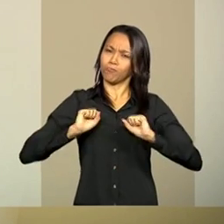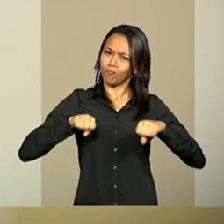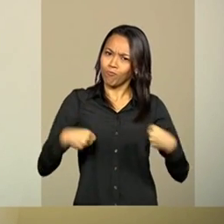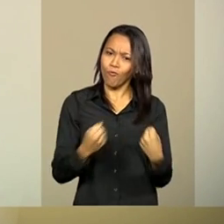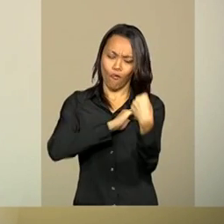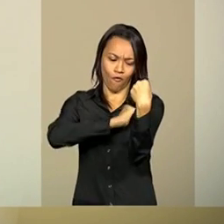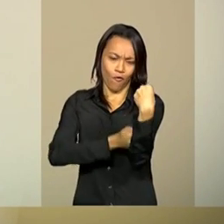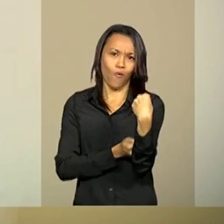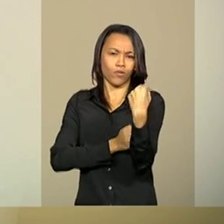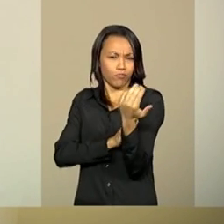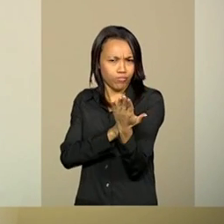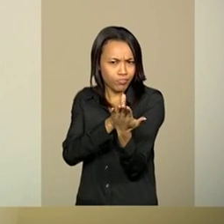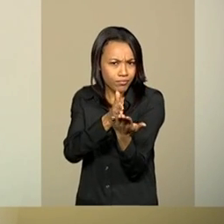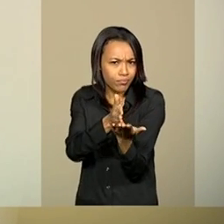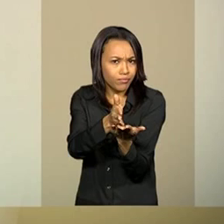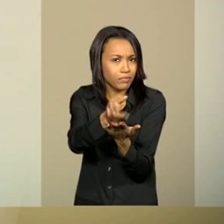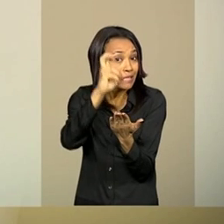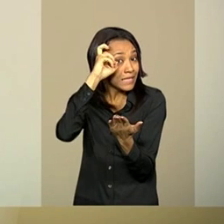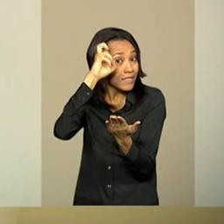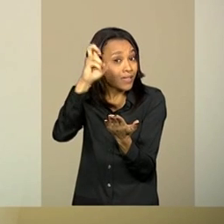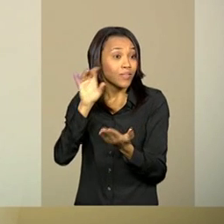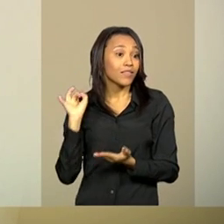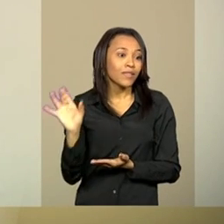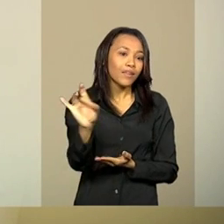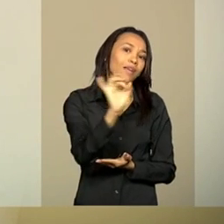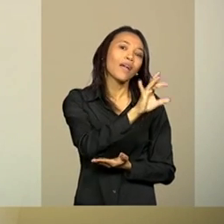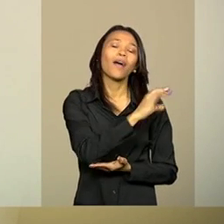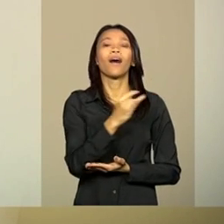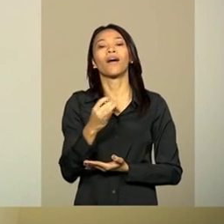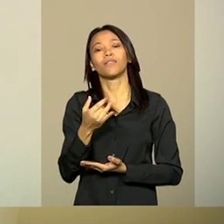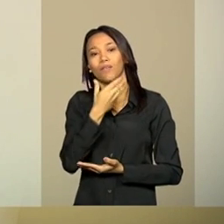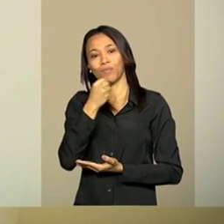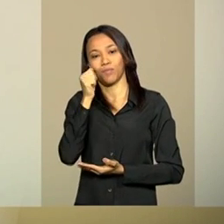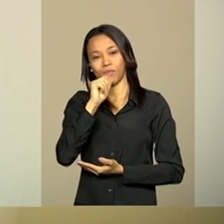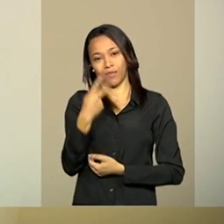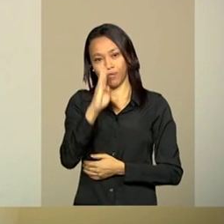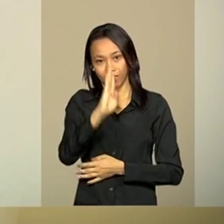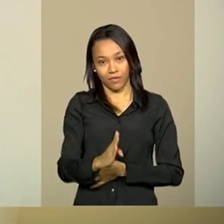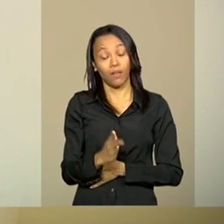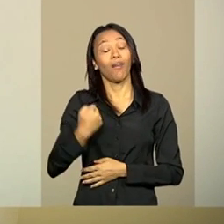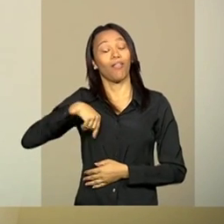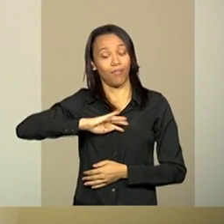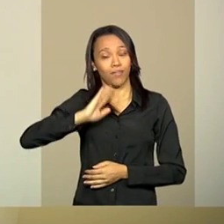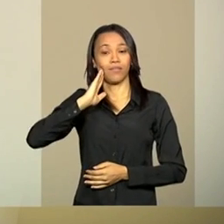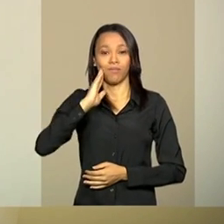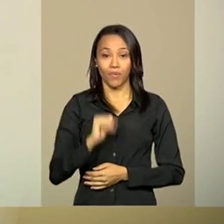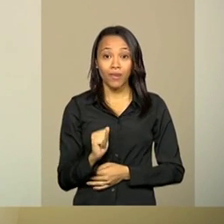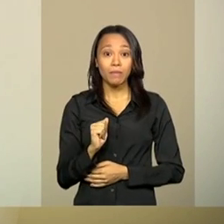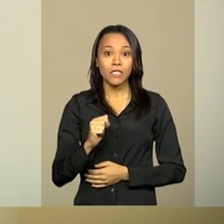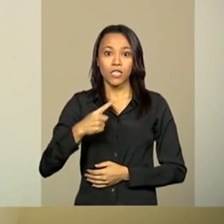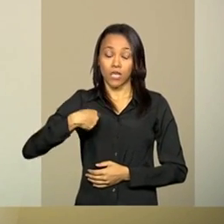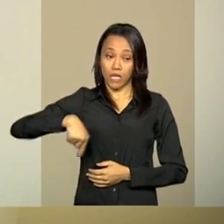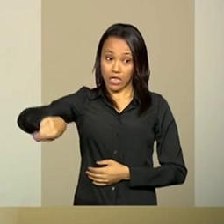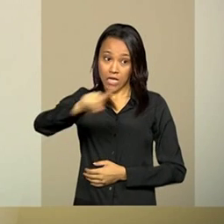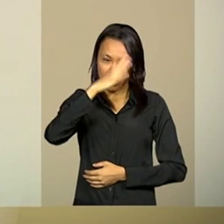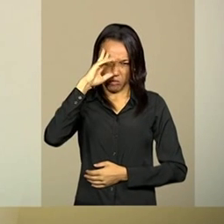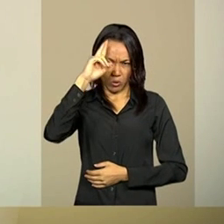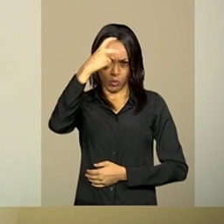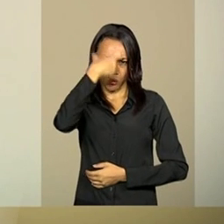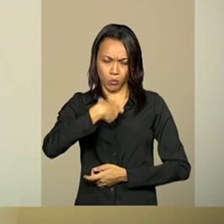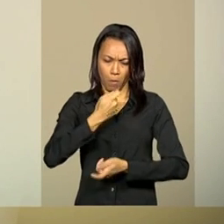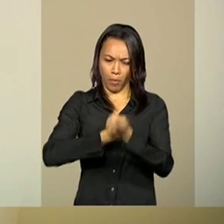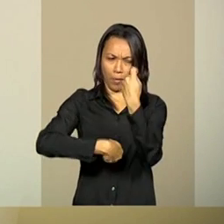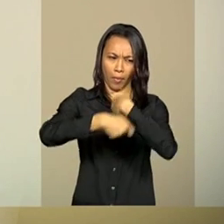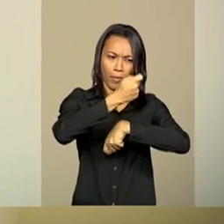na determinação e no talento de cada brasileiro e de cada brasileira sabemos que os nossos empreendedores faz um